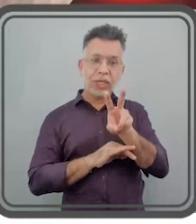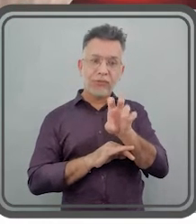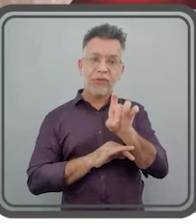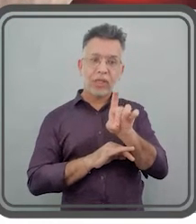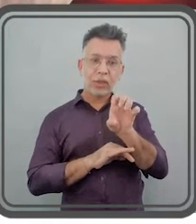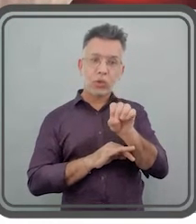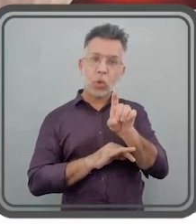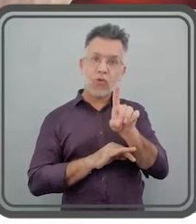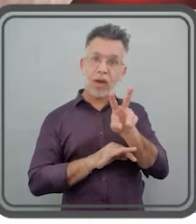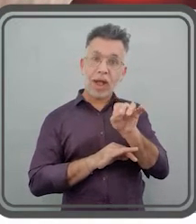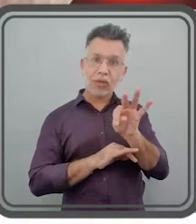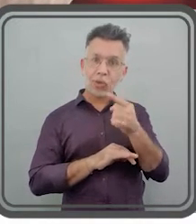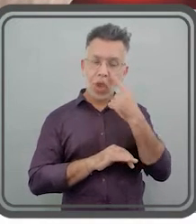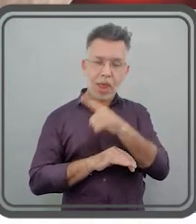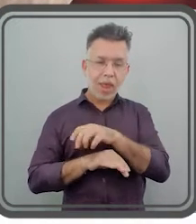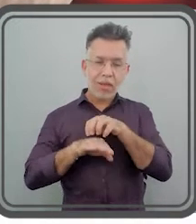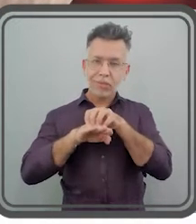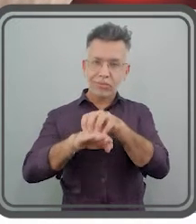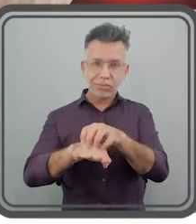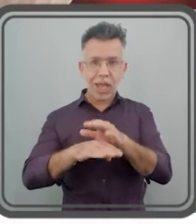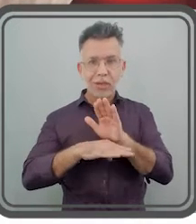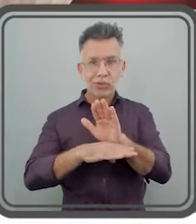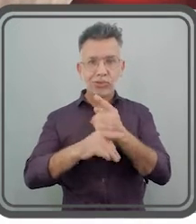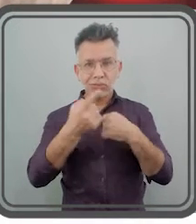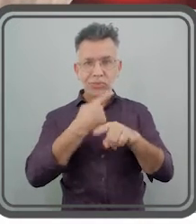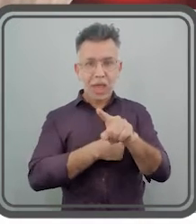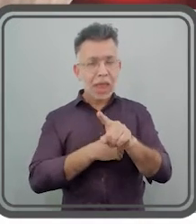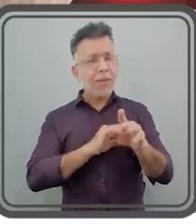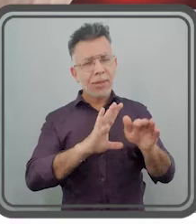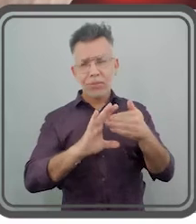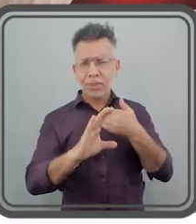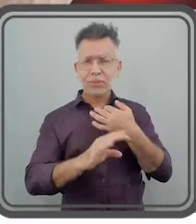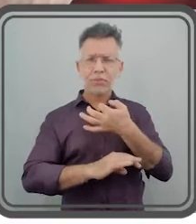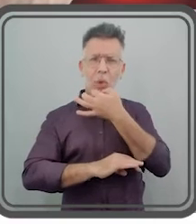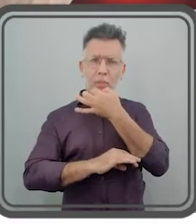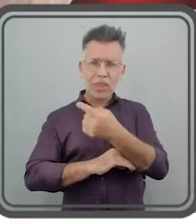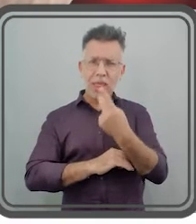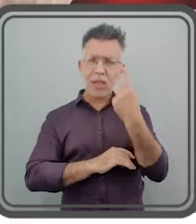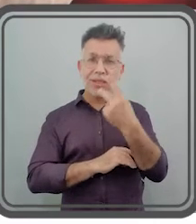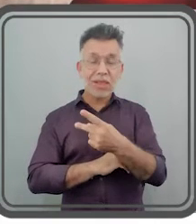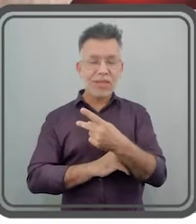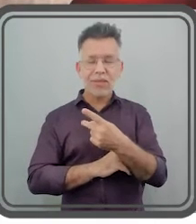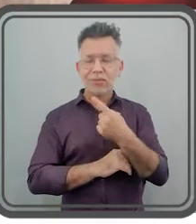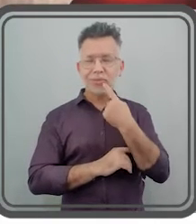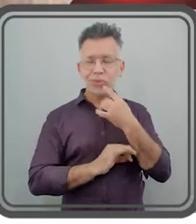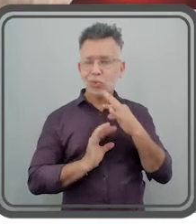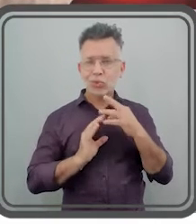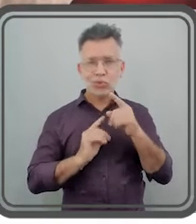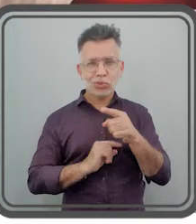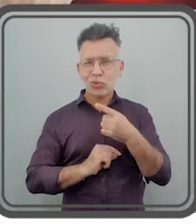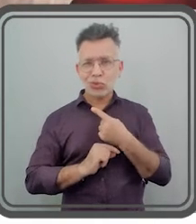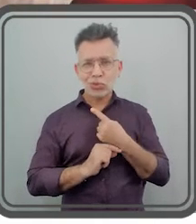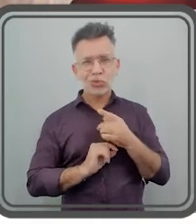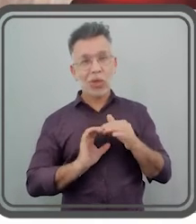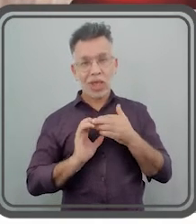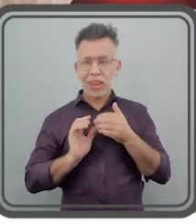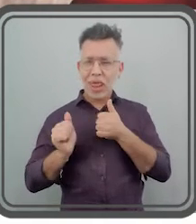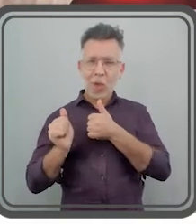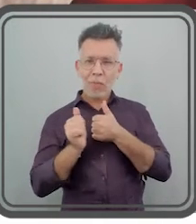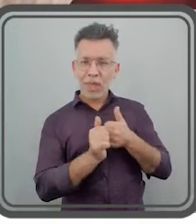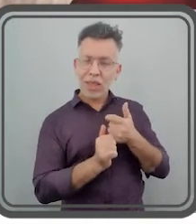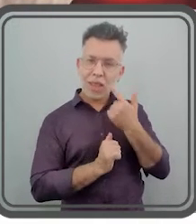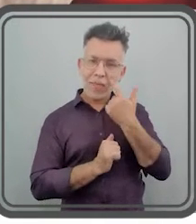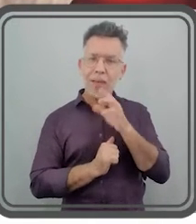a tecnologia vai ajudar a recuperar o turismo Mande sua pergunta seu comentário seu ponto de vista seu sinal de fumaça eletrônico me interessa já está